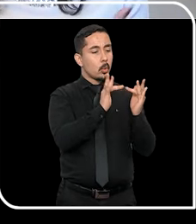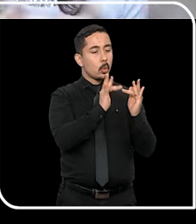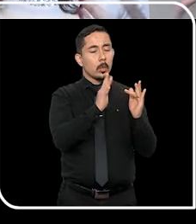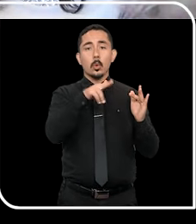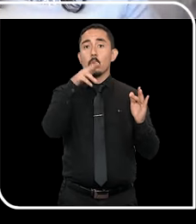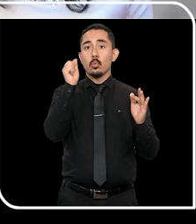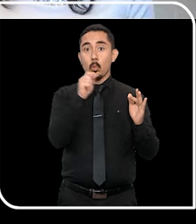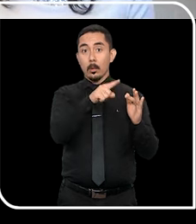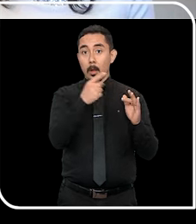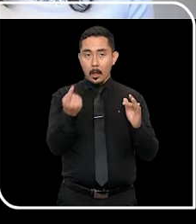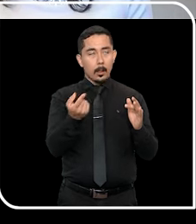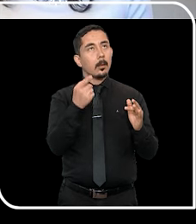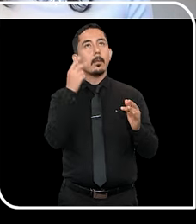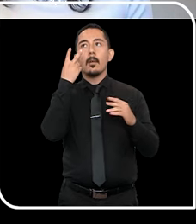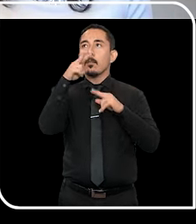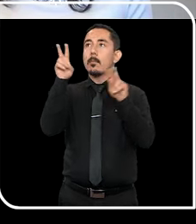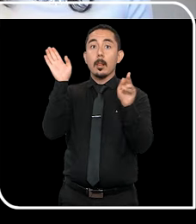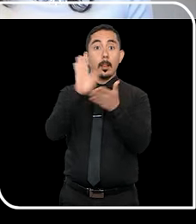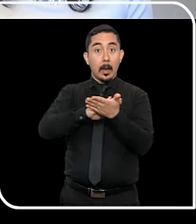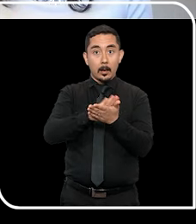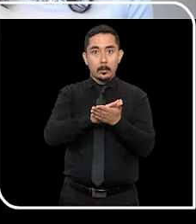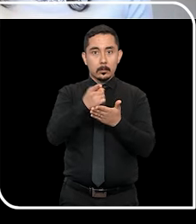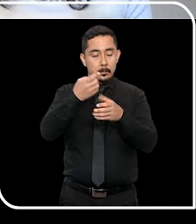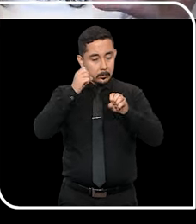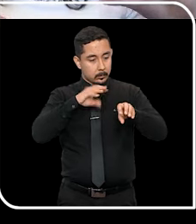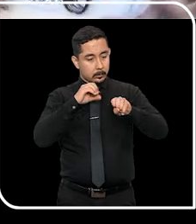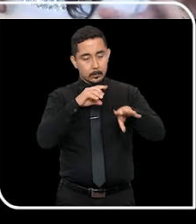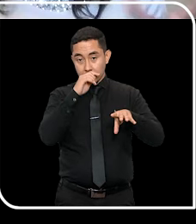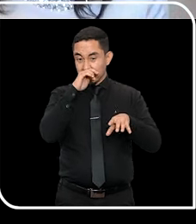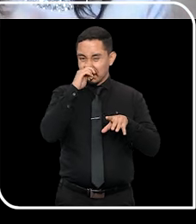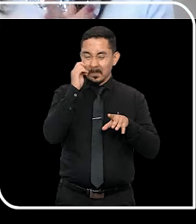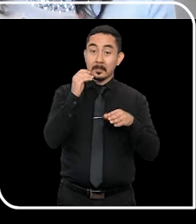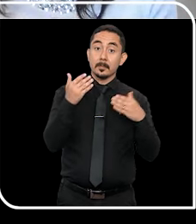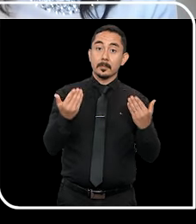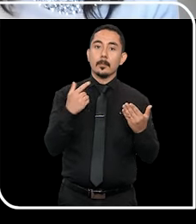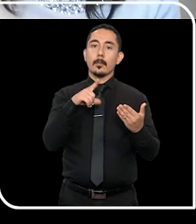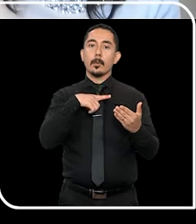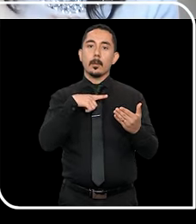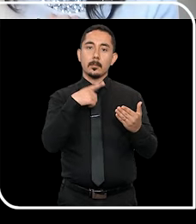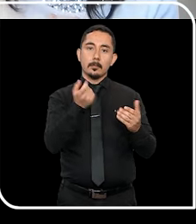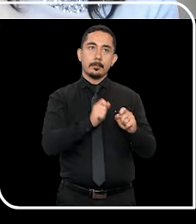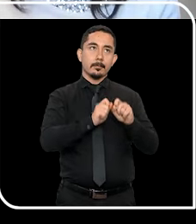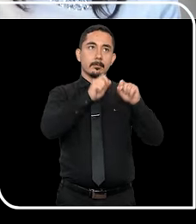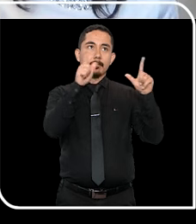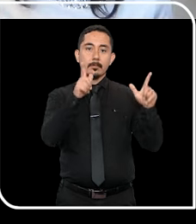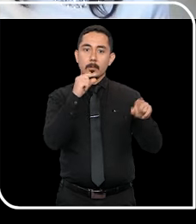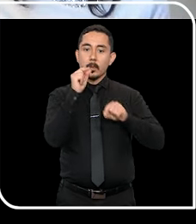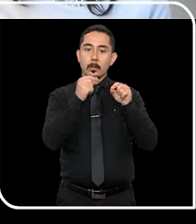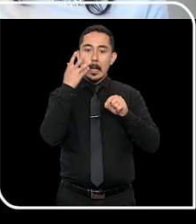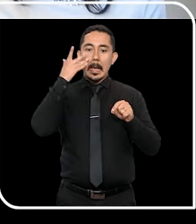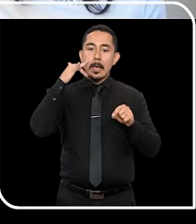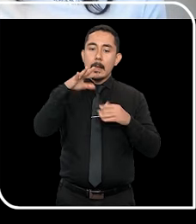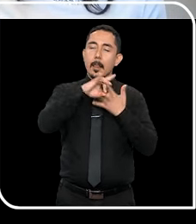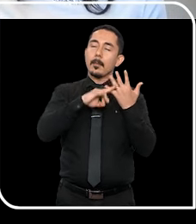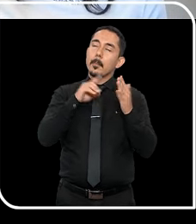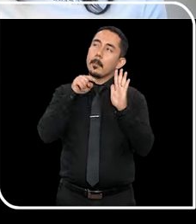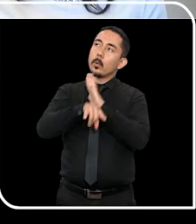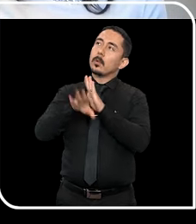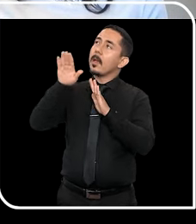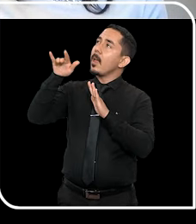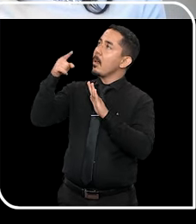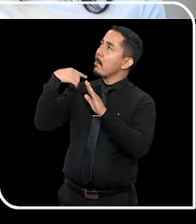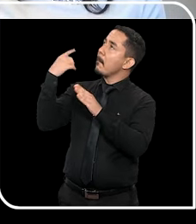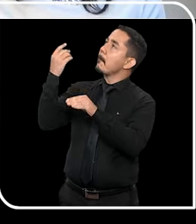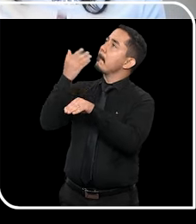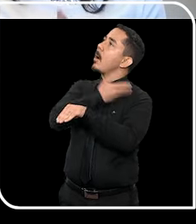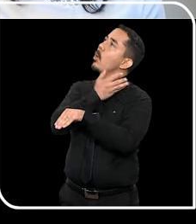imagem e construir uma nova imagem para ela né e aqui tem uma tirinha que é a criança com deficiência pergunta Zeca o